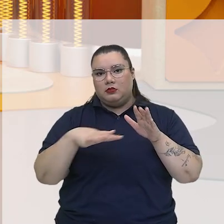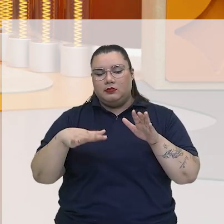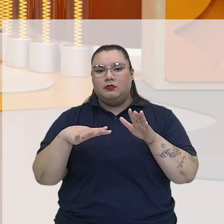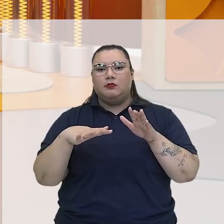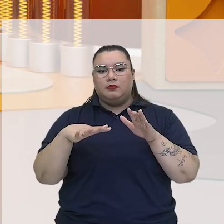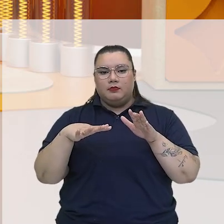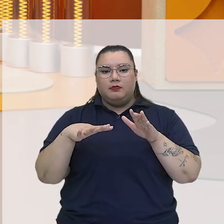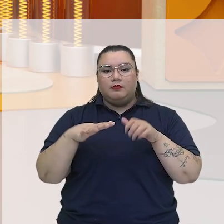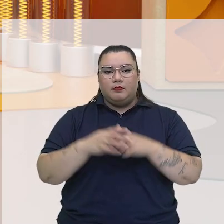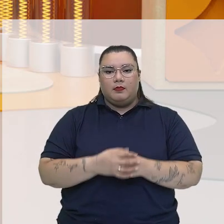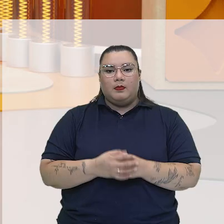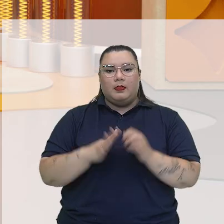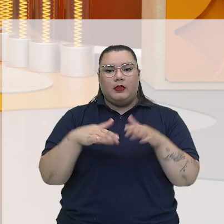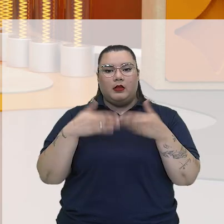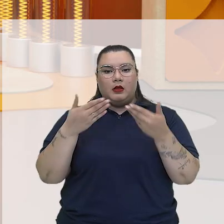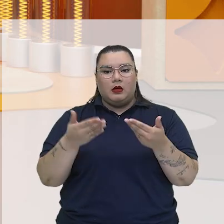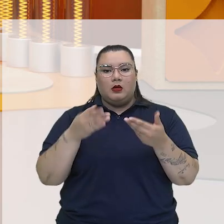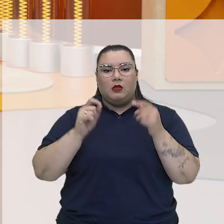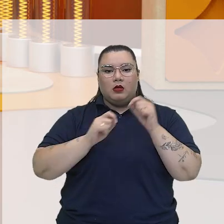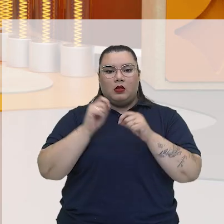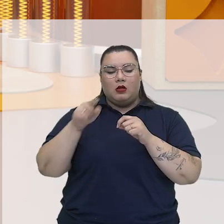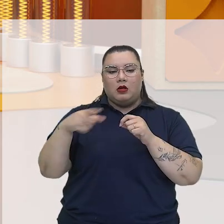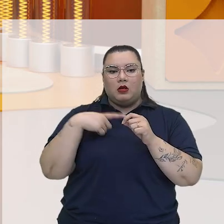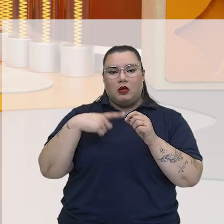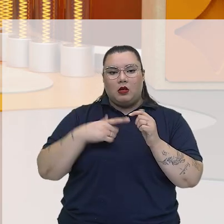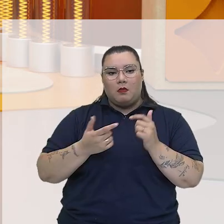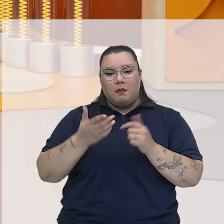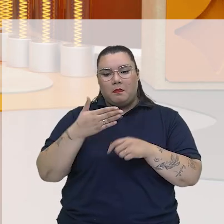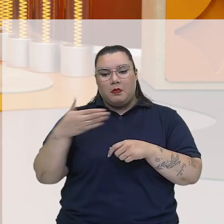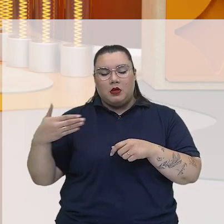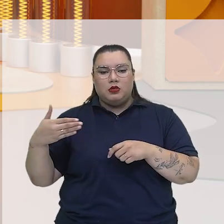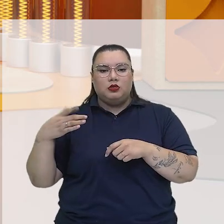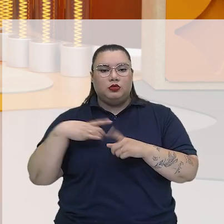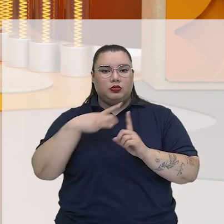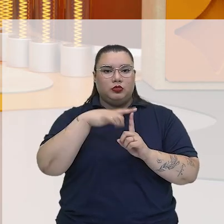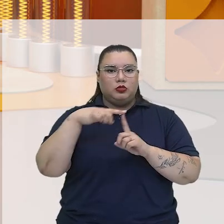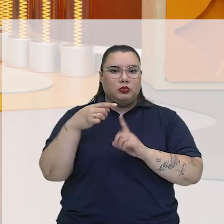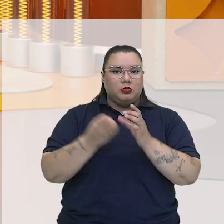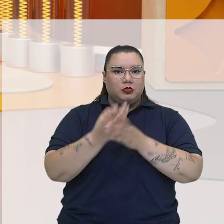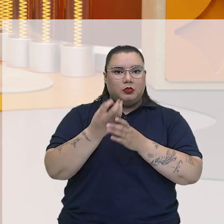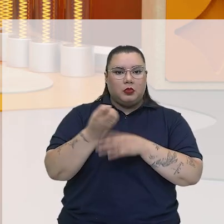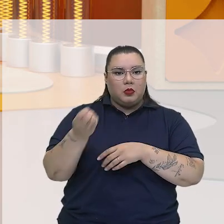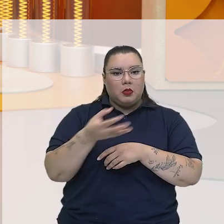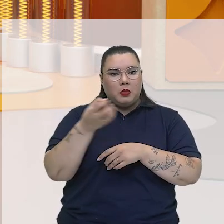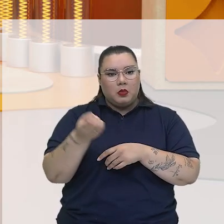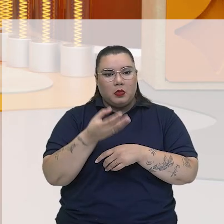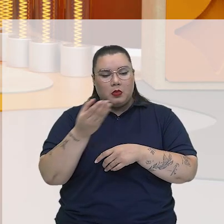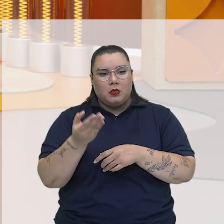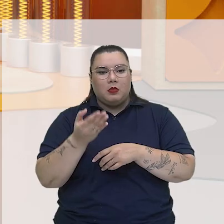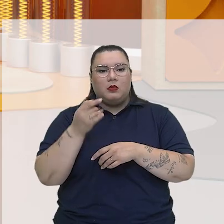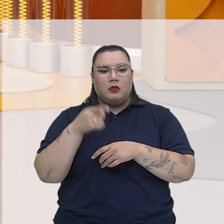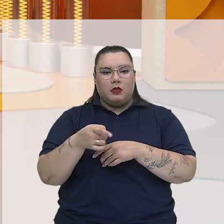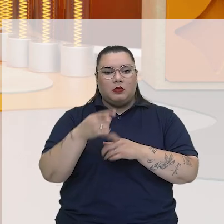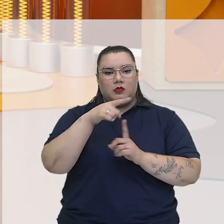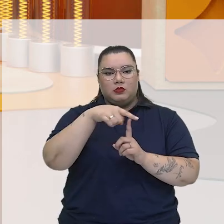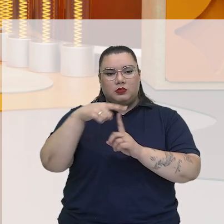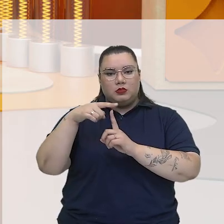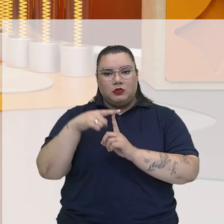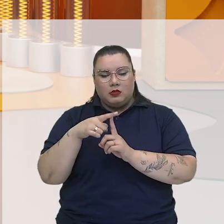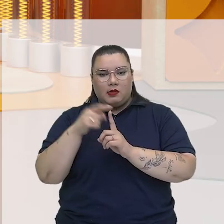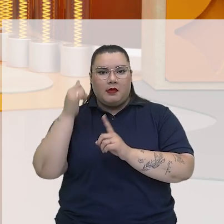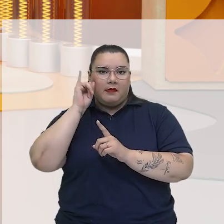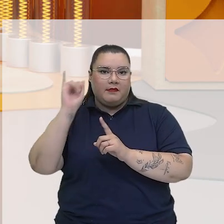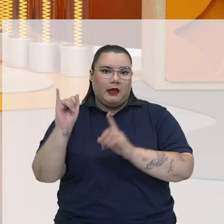para dar a oportunidades aos peixes de se reproduzir e gerar novos indivíduos, o que faz com que essas